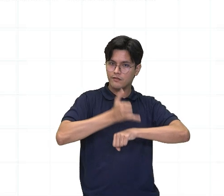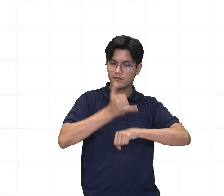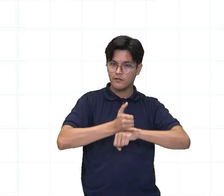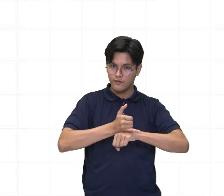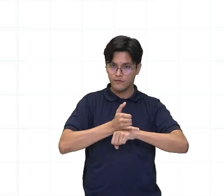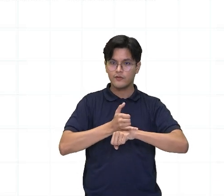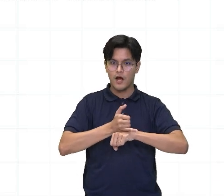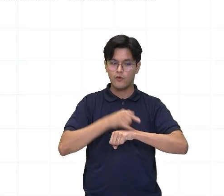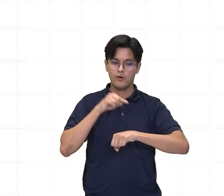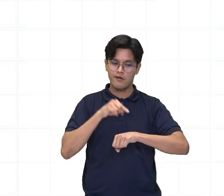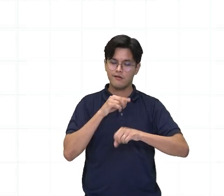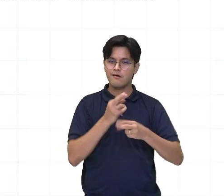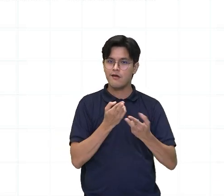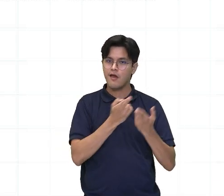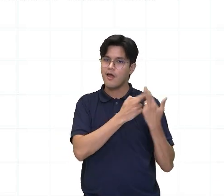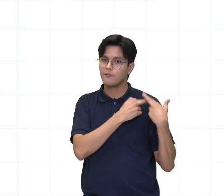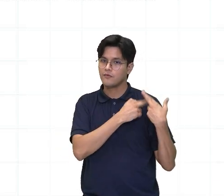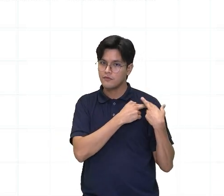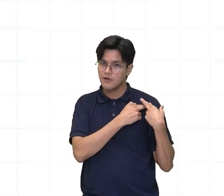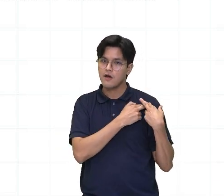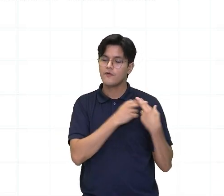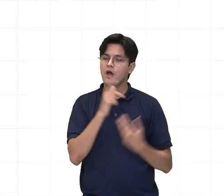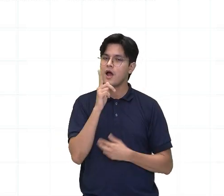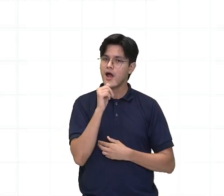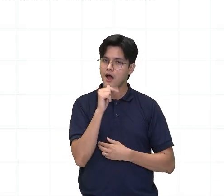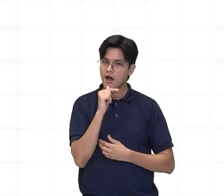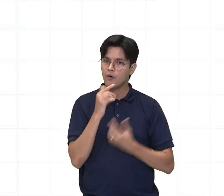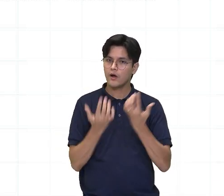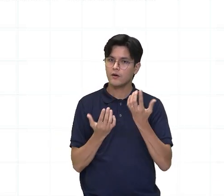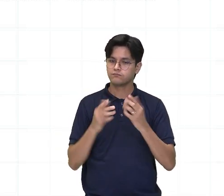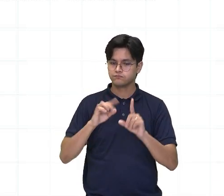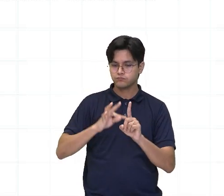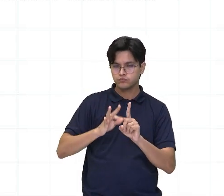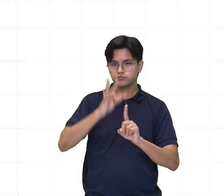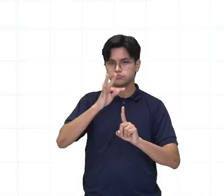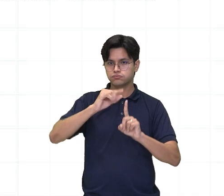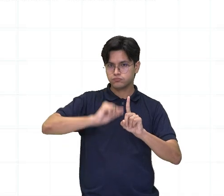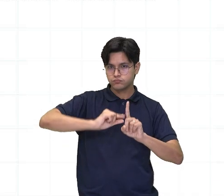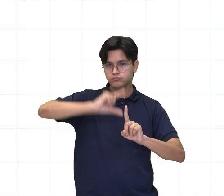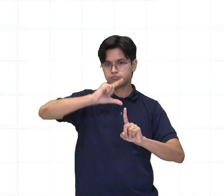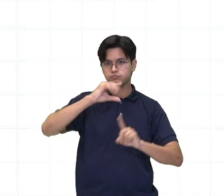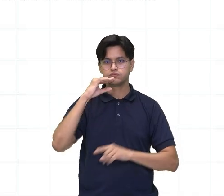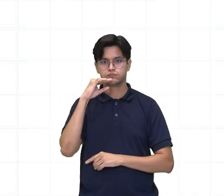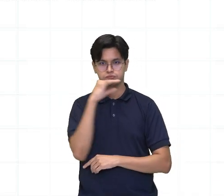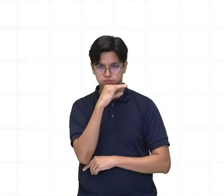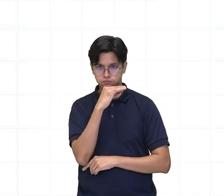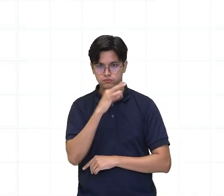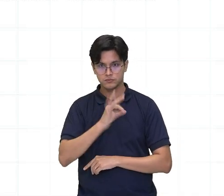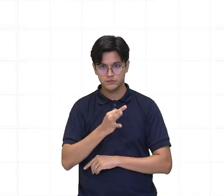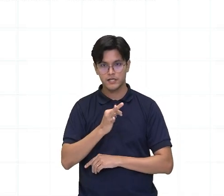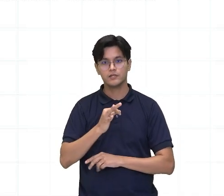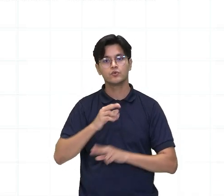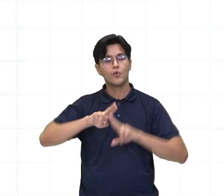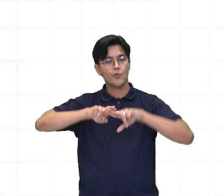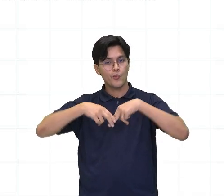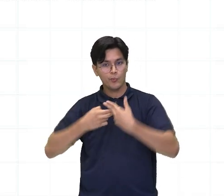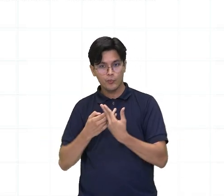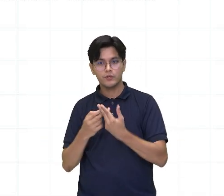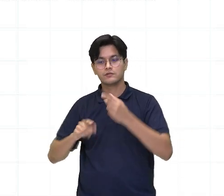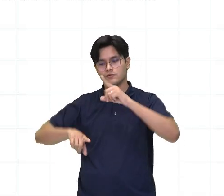Então, a água, quando passa por ele, é aquecida, certo? Então, portanto, o resistor é